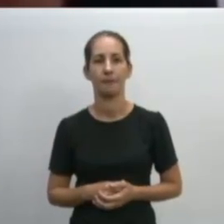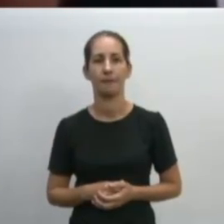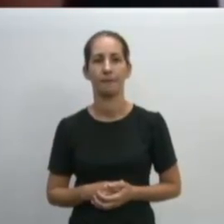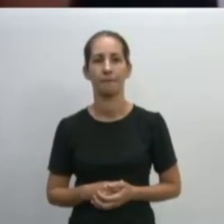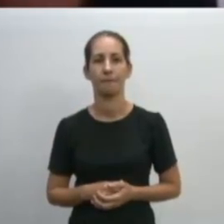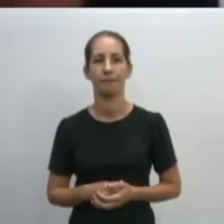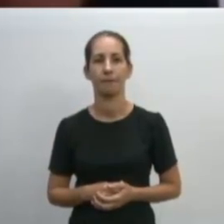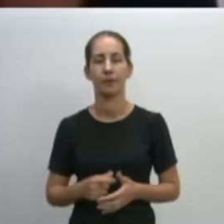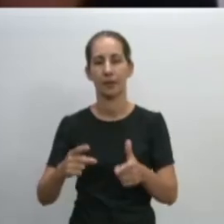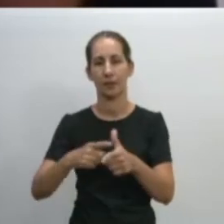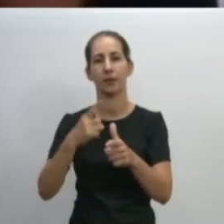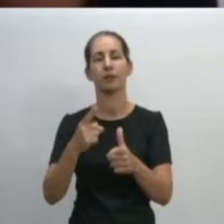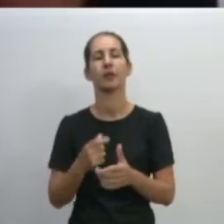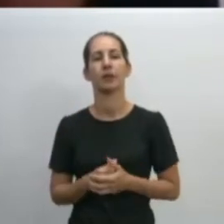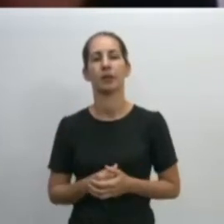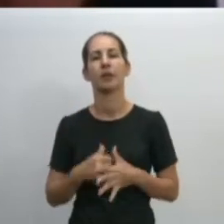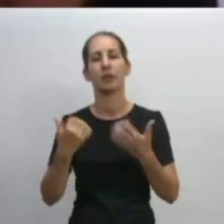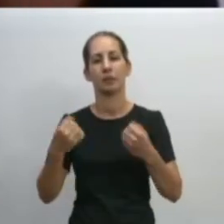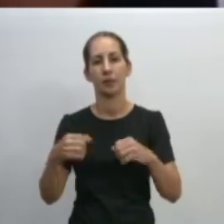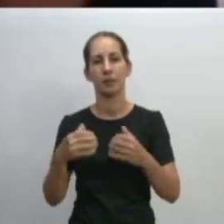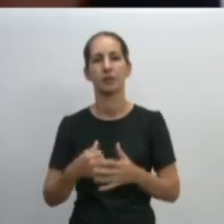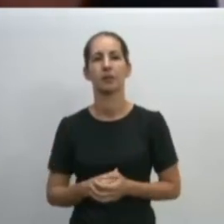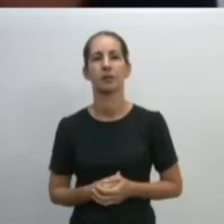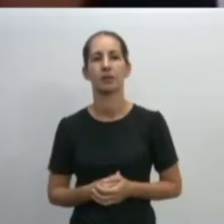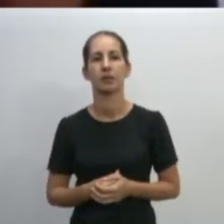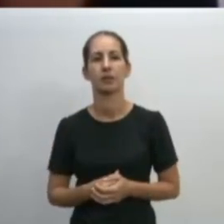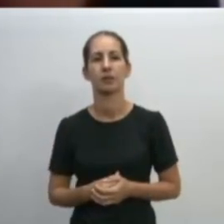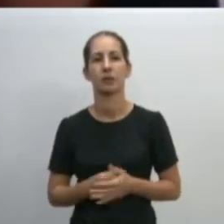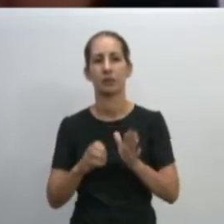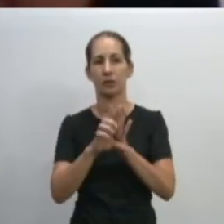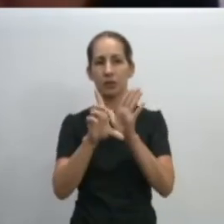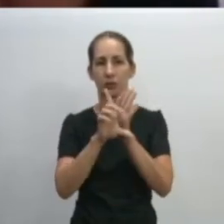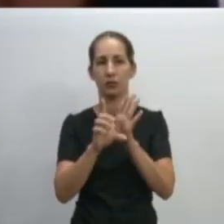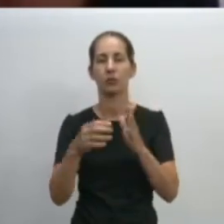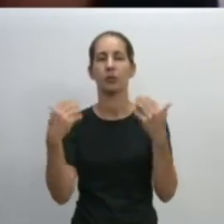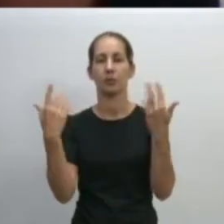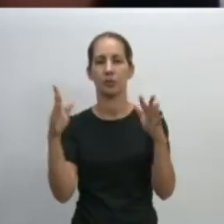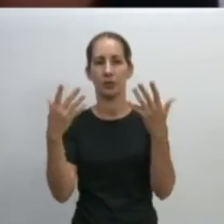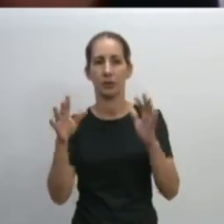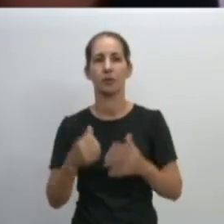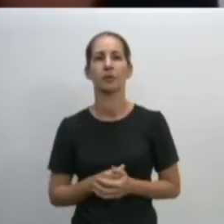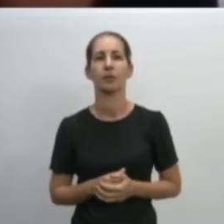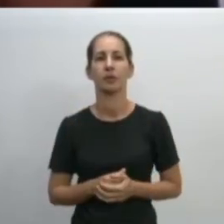uma dívida sem paga, que não foi paga completamente. Esse estatuto, por isso, parabéns,